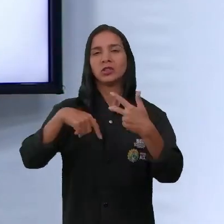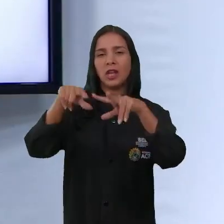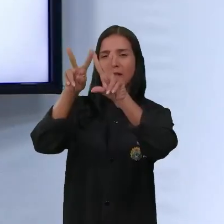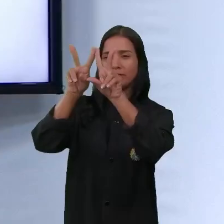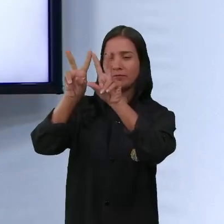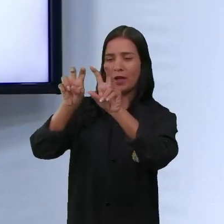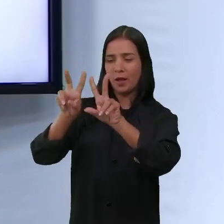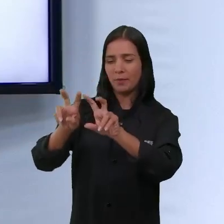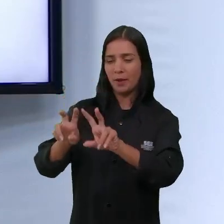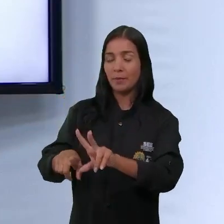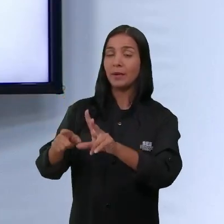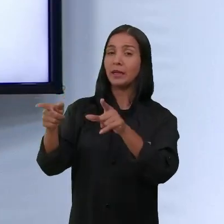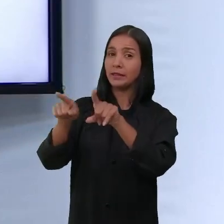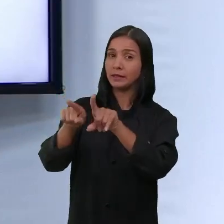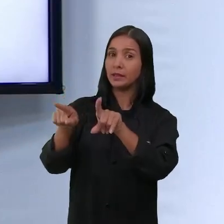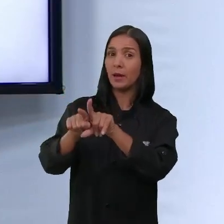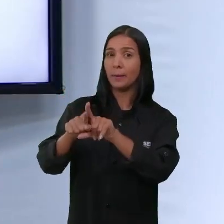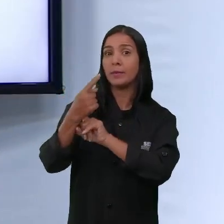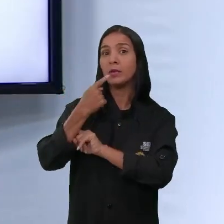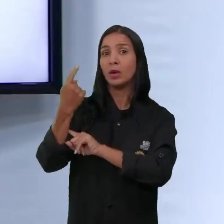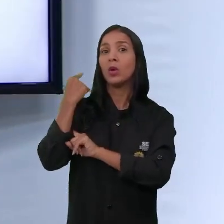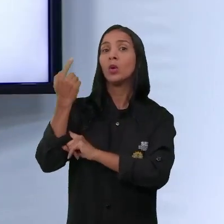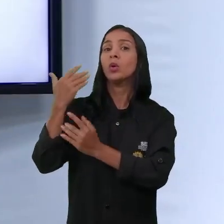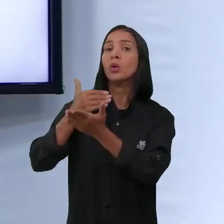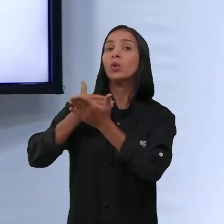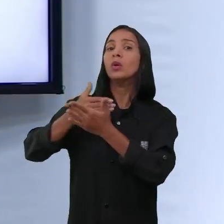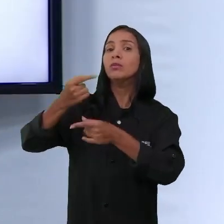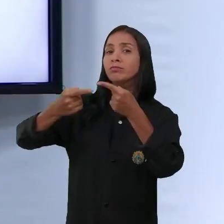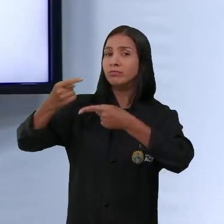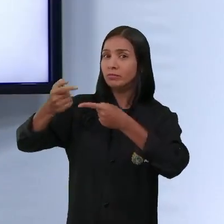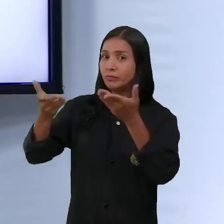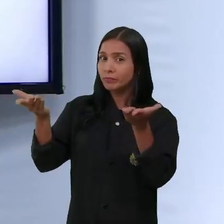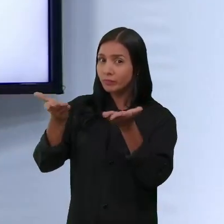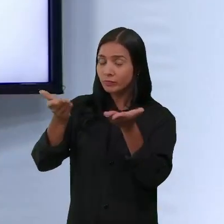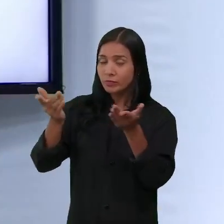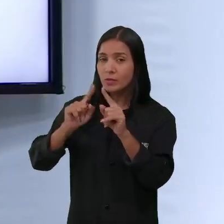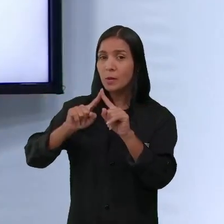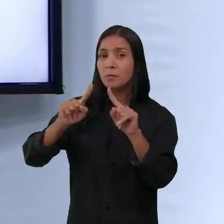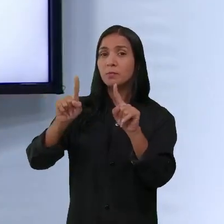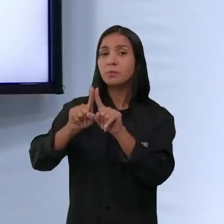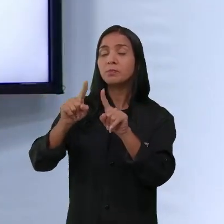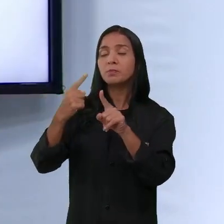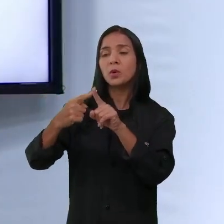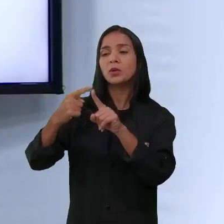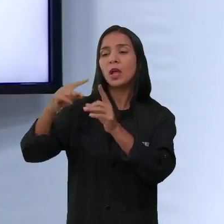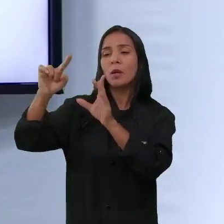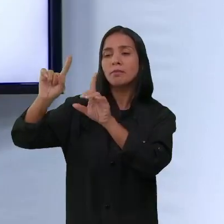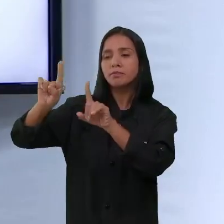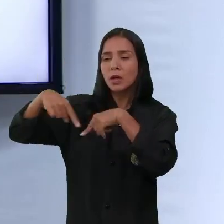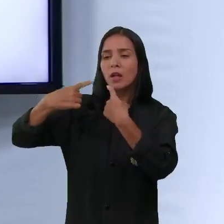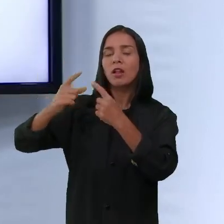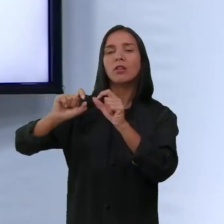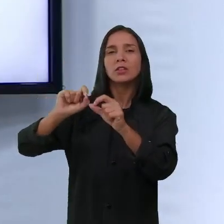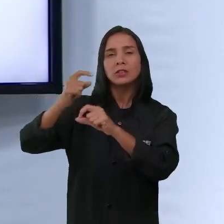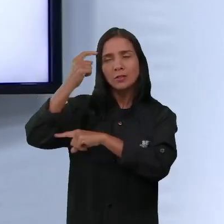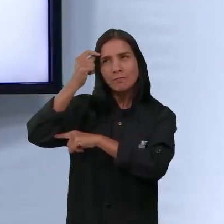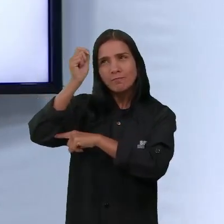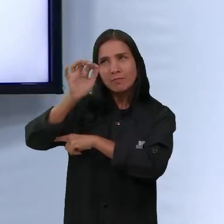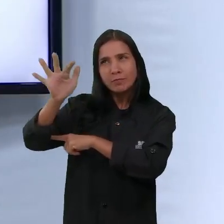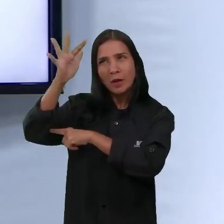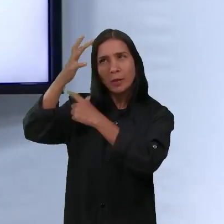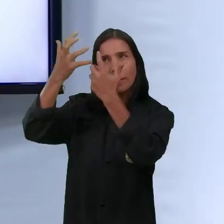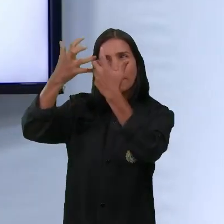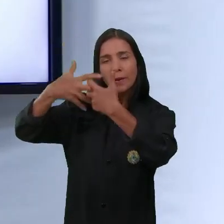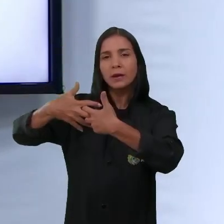tanto quanto recentes que nos desafiam a uma reflexão diferenciada, que são as questões